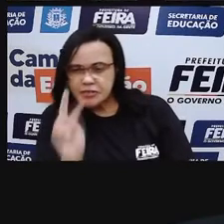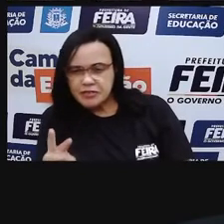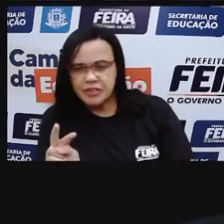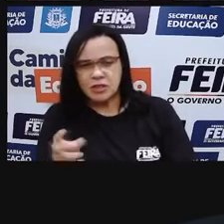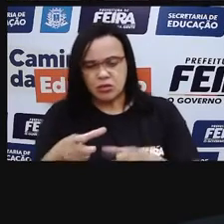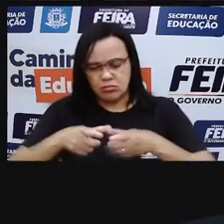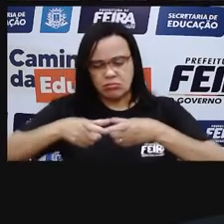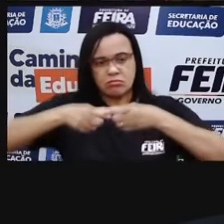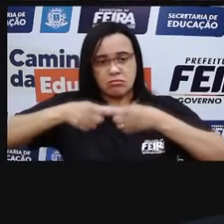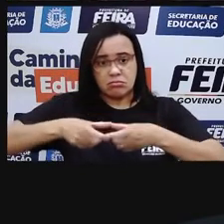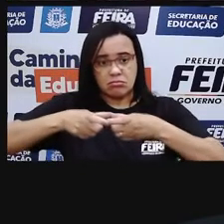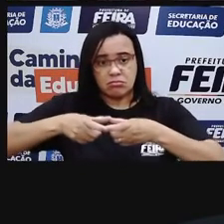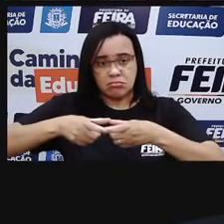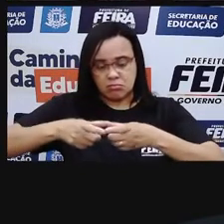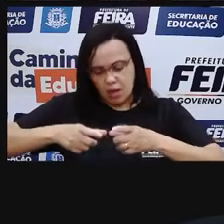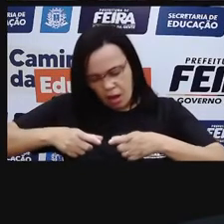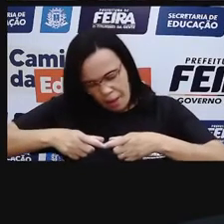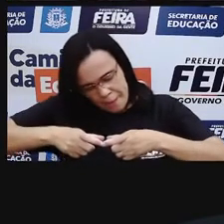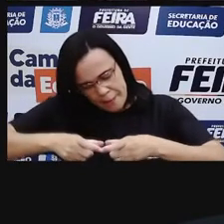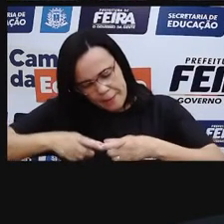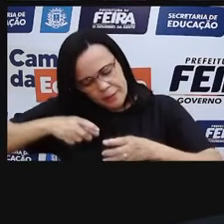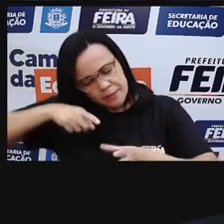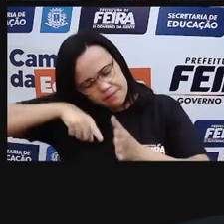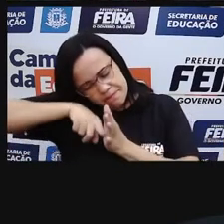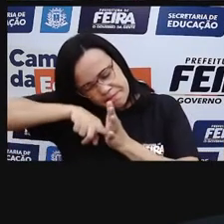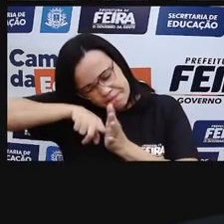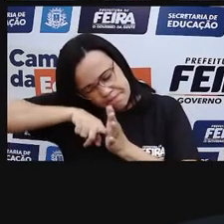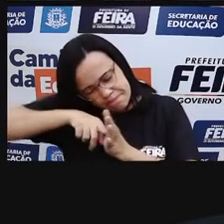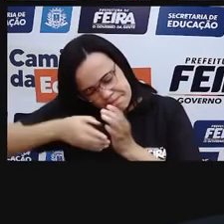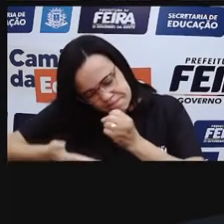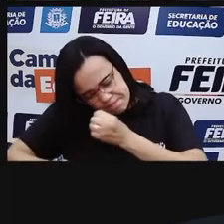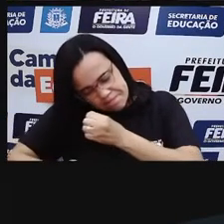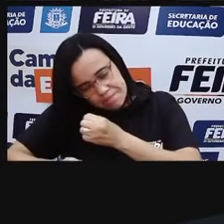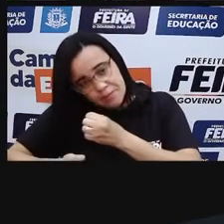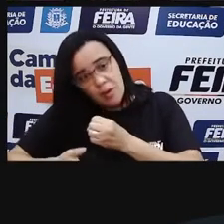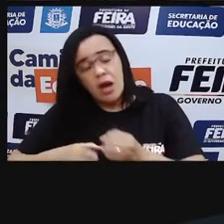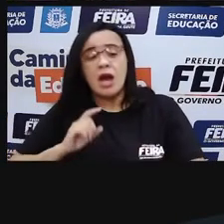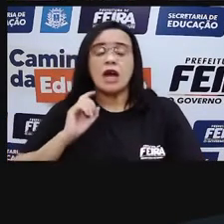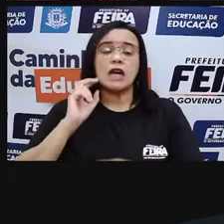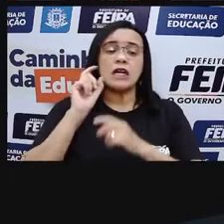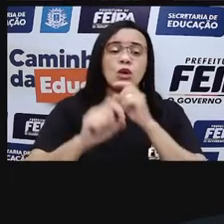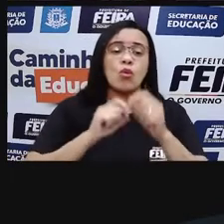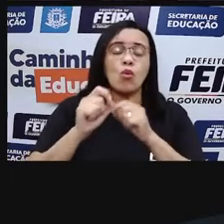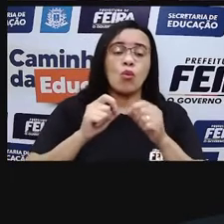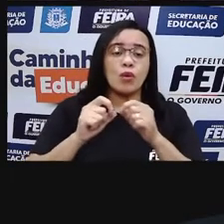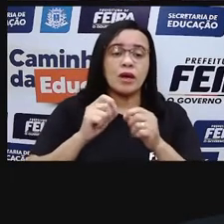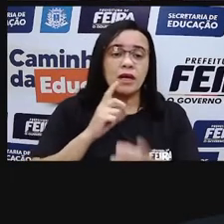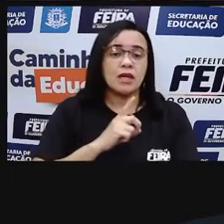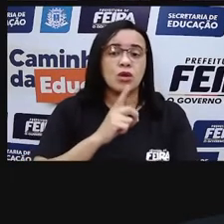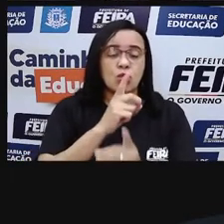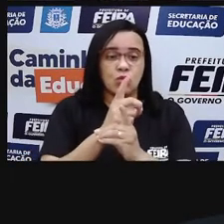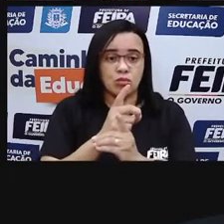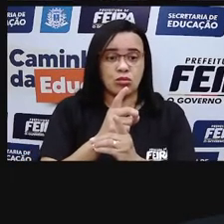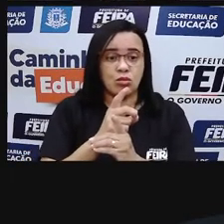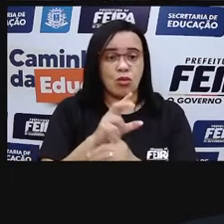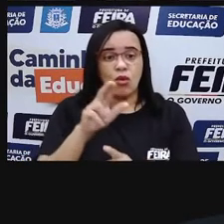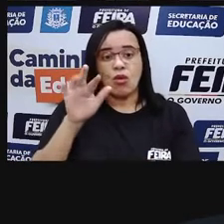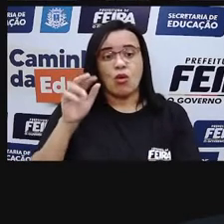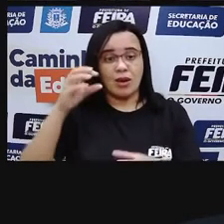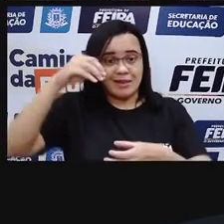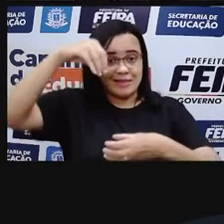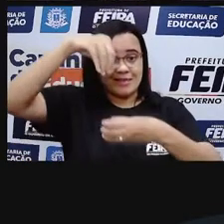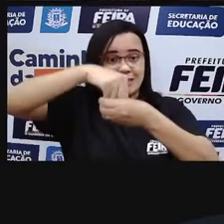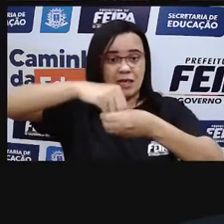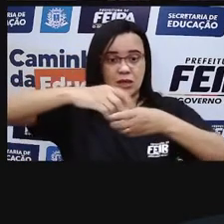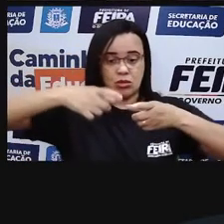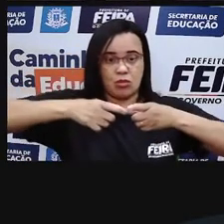dele, né? Com esse fungo, Penicillium notatum. E o que que tinha nessas placas,